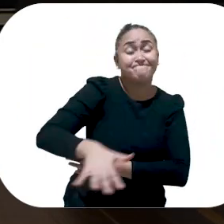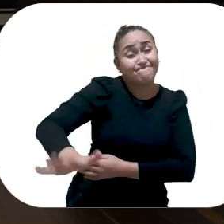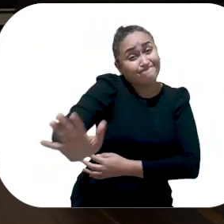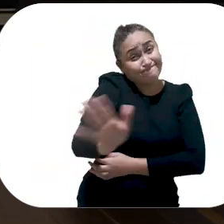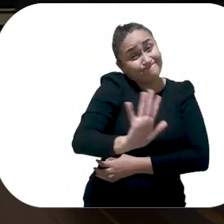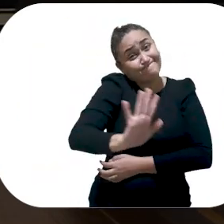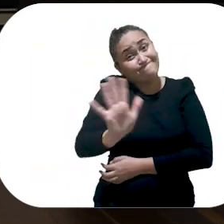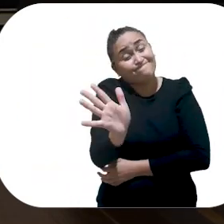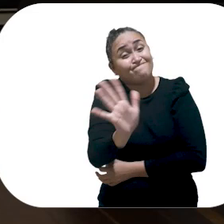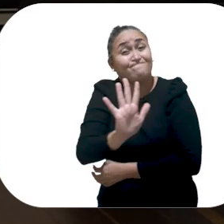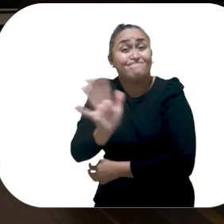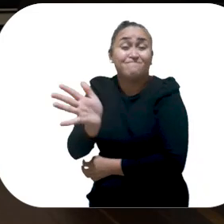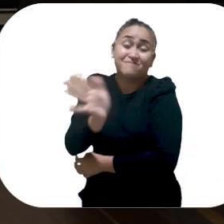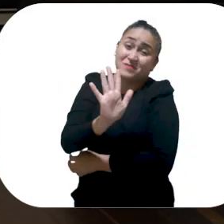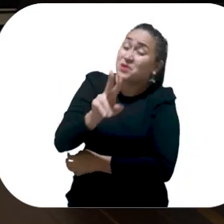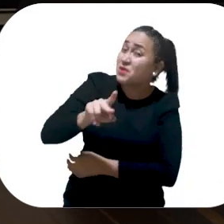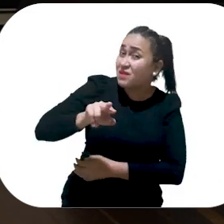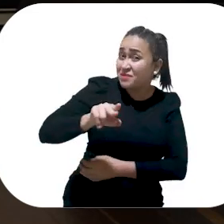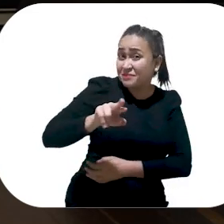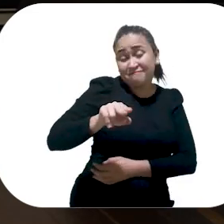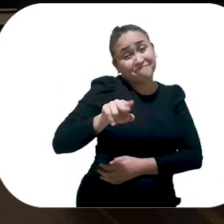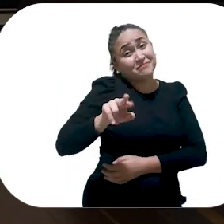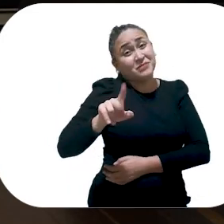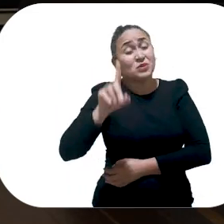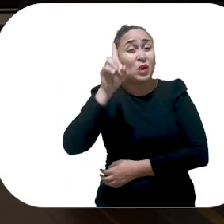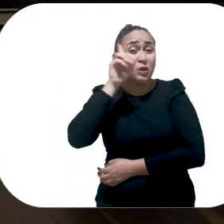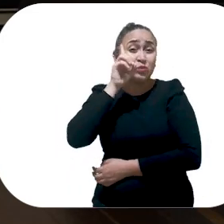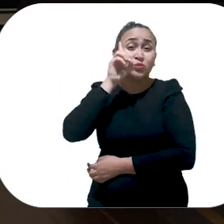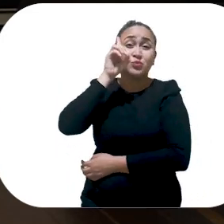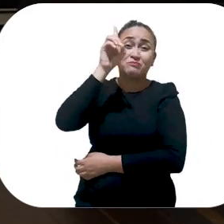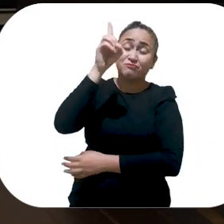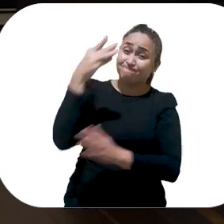Adeus, irmão, até o dia do